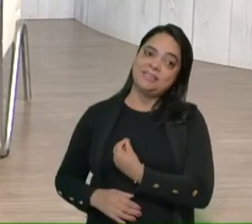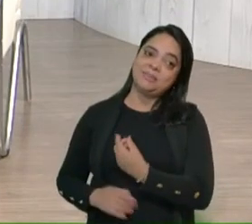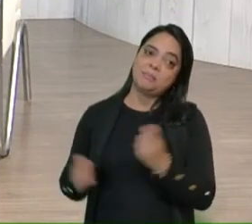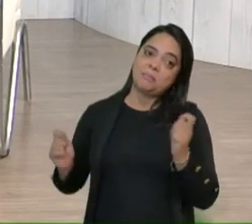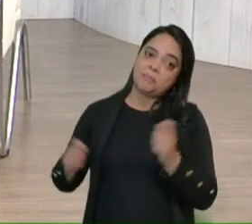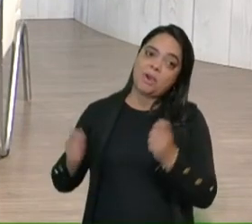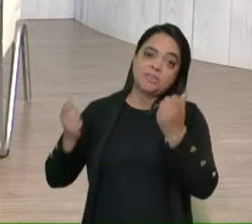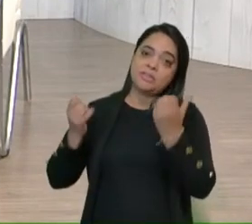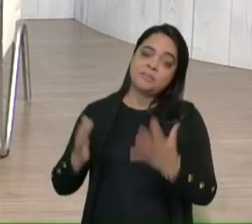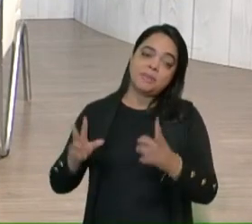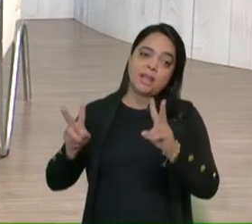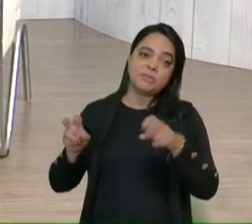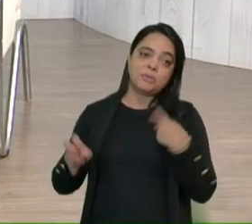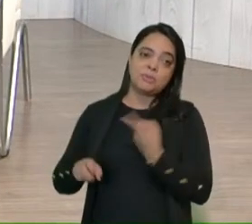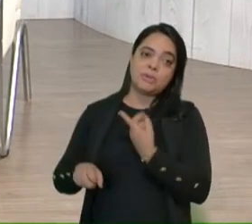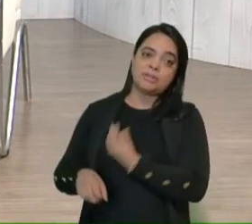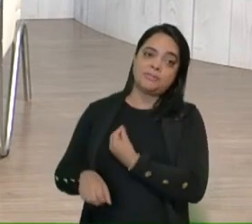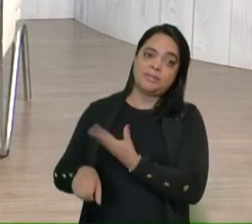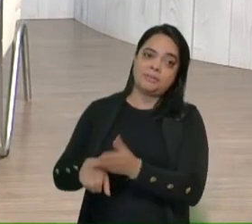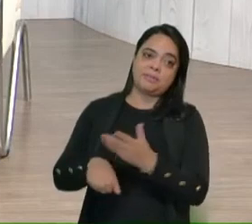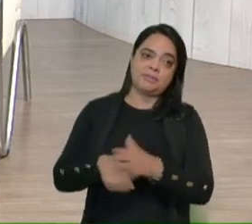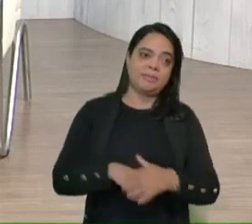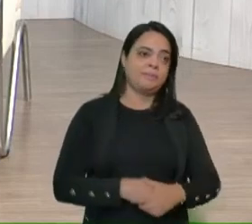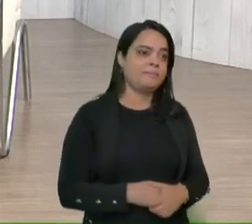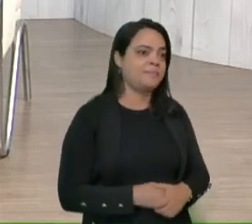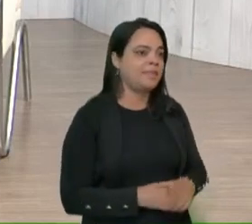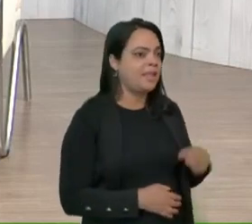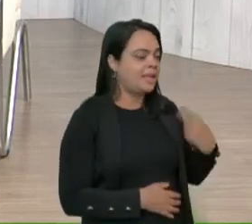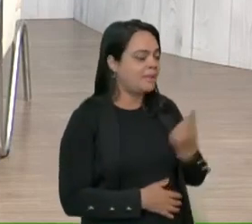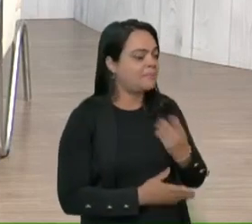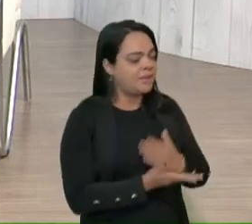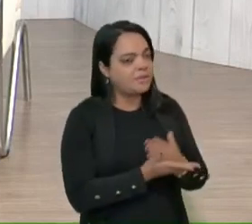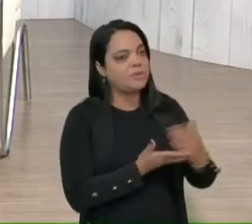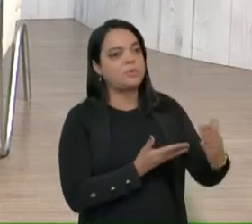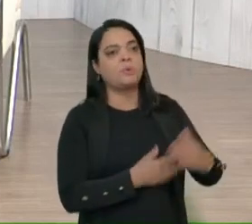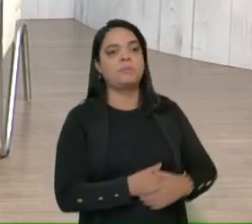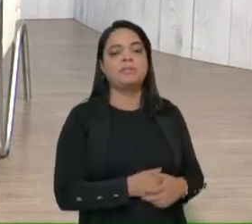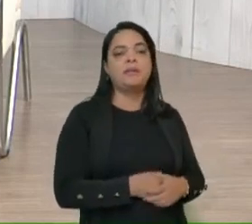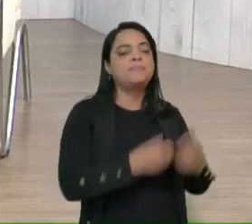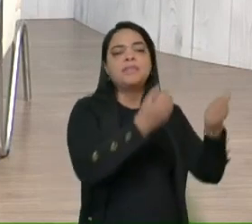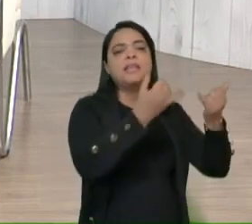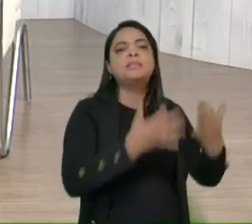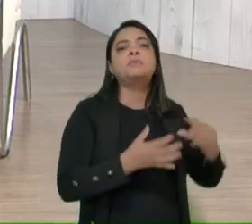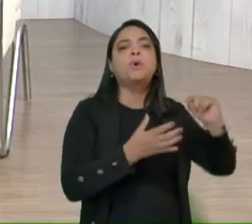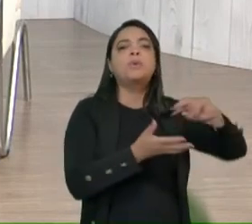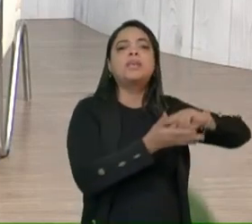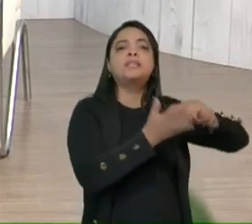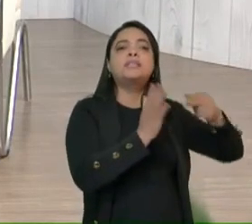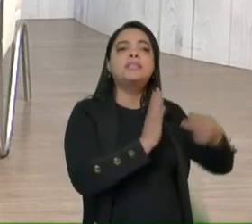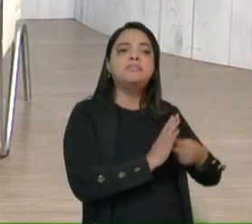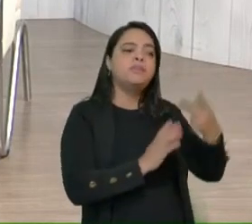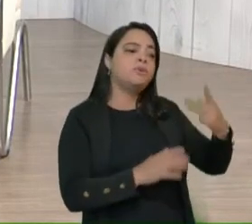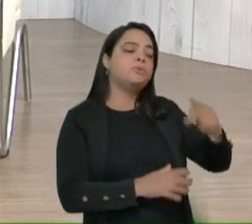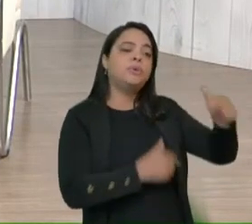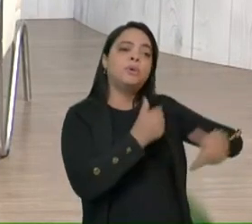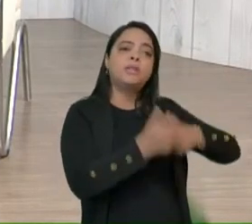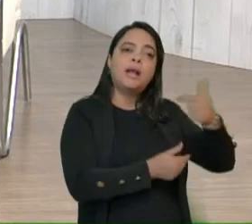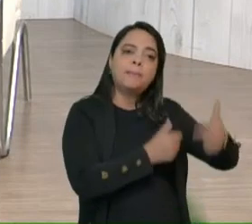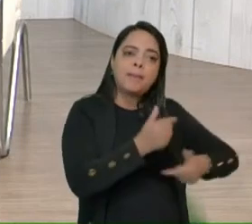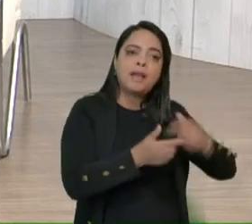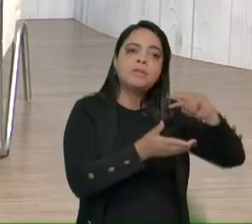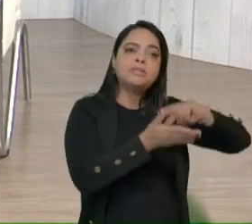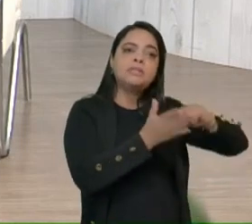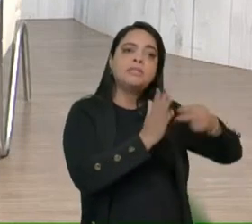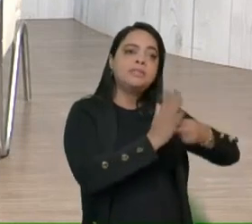sobre o que a gente pratica acho que isso que mais pra gente iniciar esse bate-papo né conta para mim o que que essa função que você faz né O que